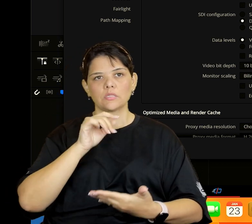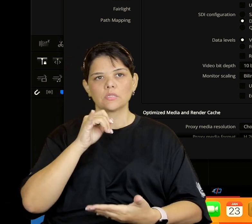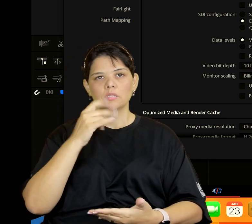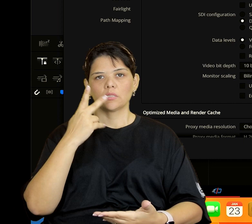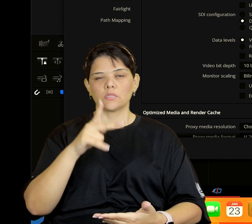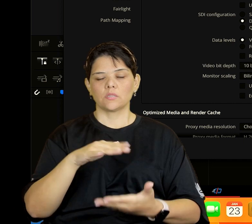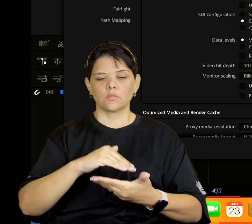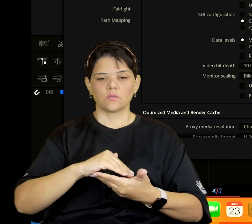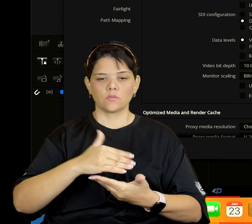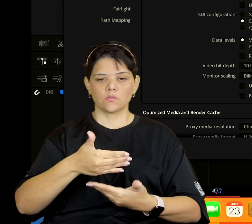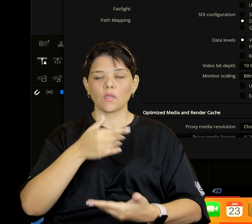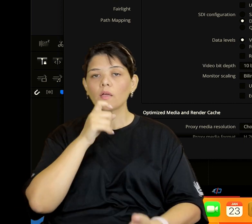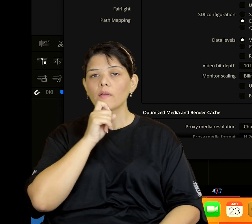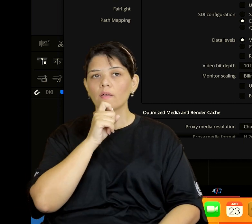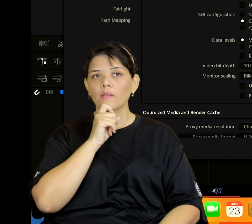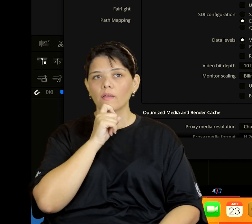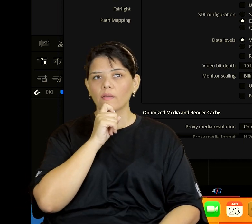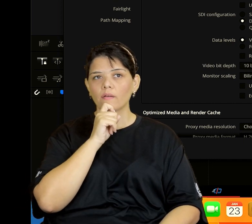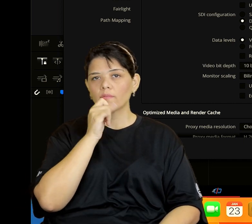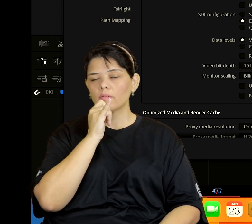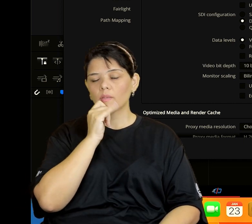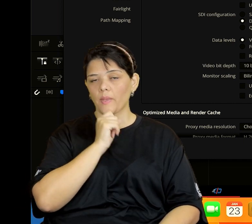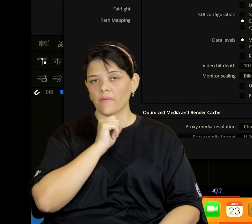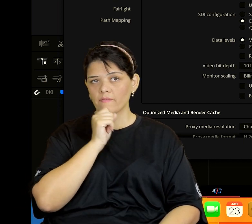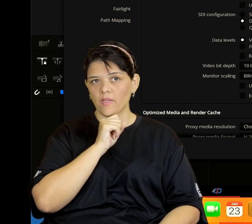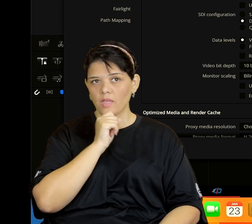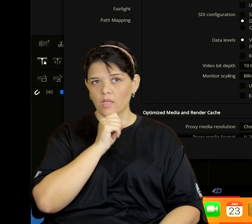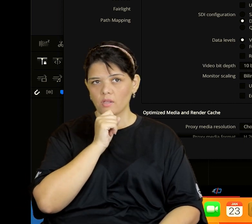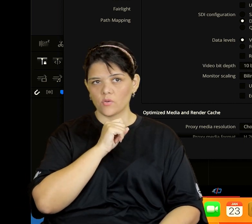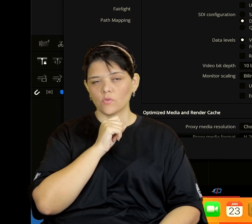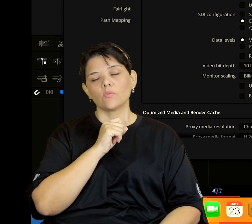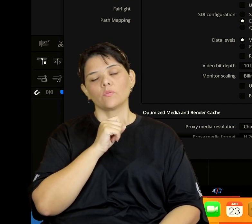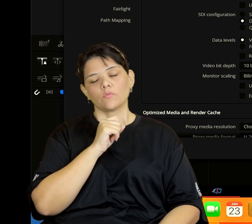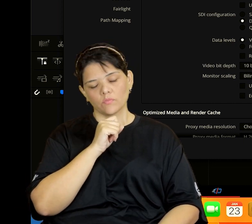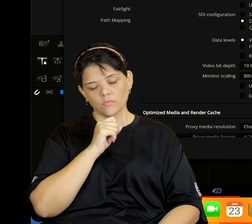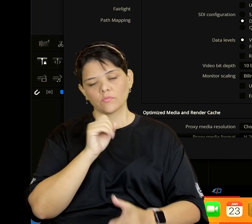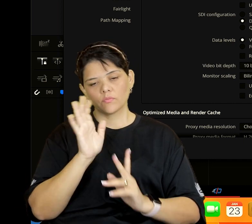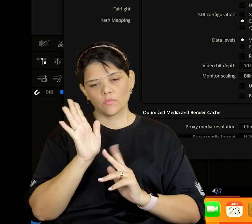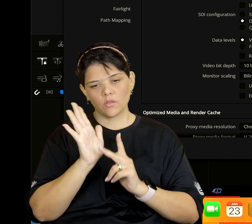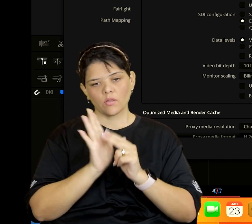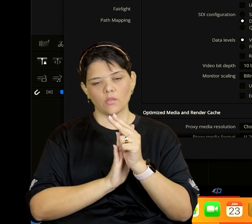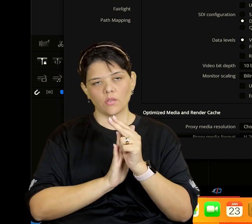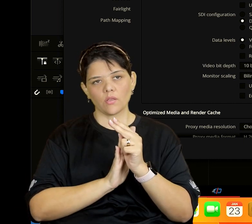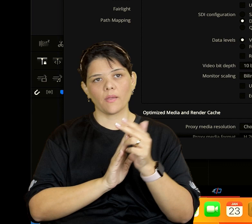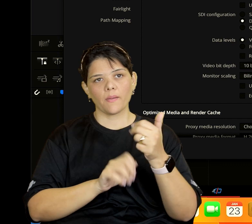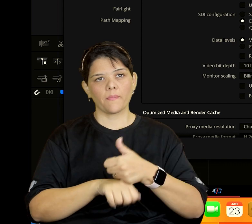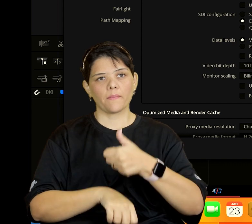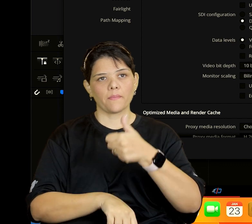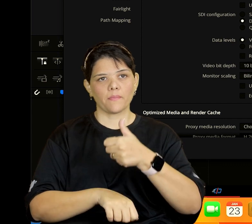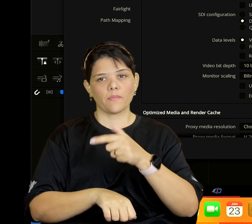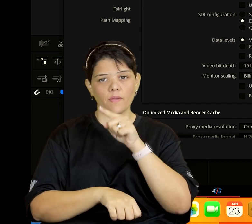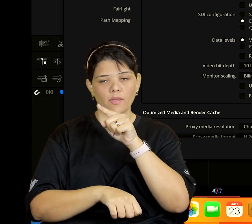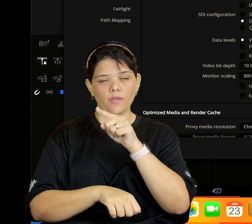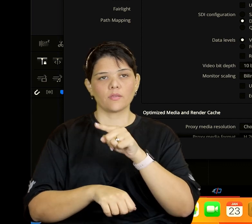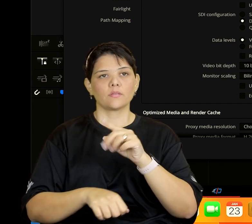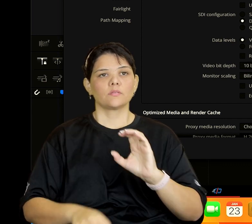não é tão focado para edição, isso é uma das configurações que podem te ajudar a editar melhor, sem travar tanto ou